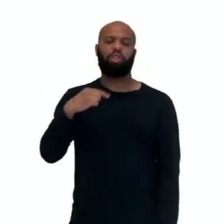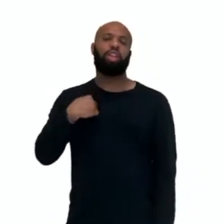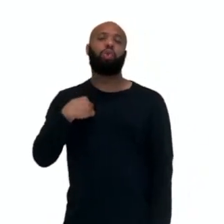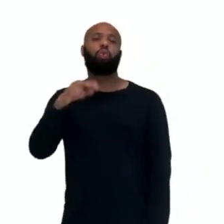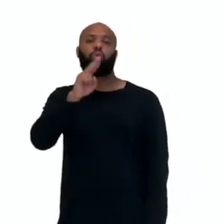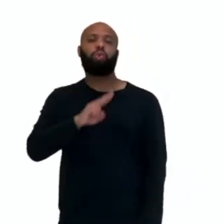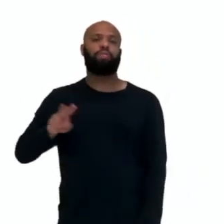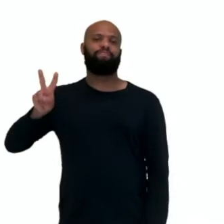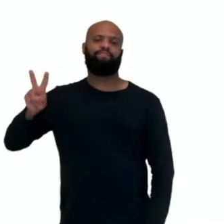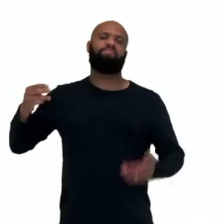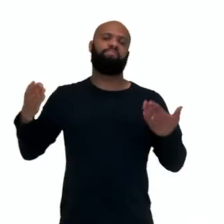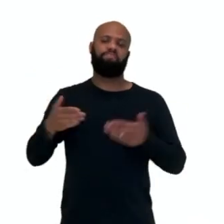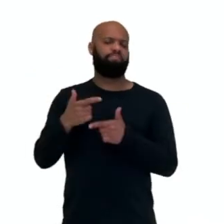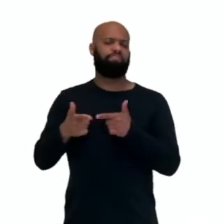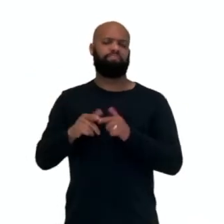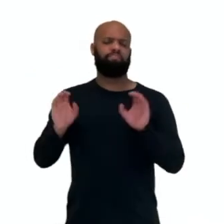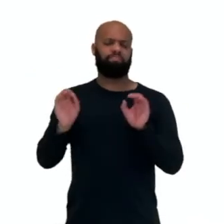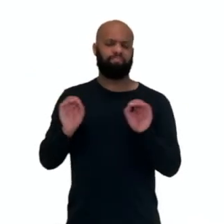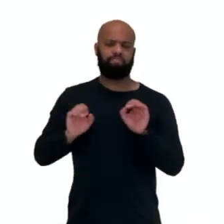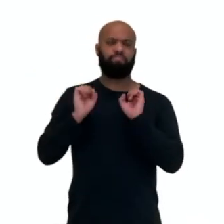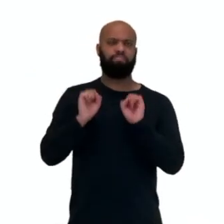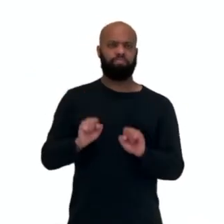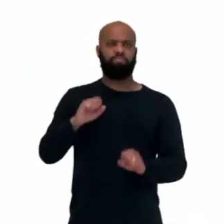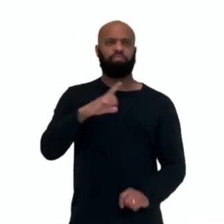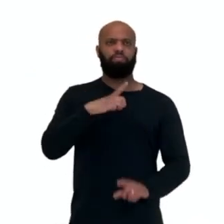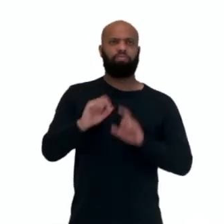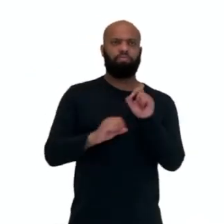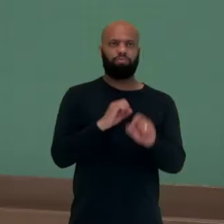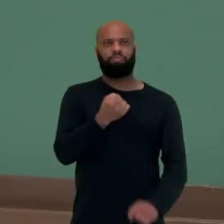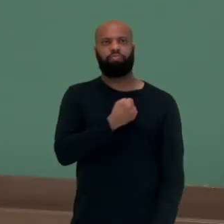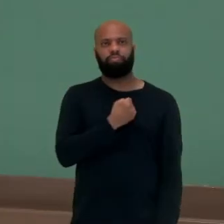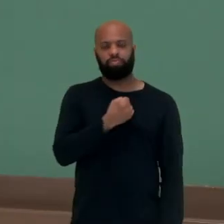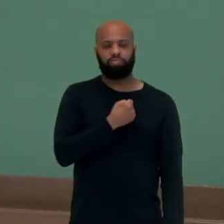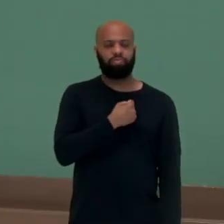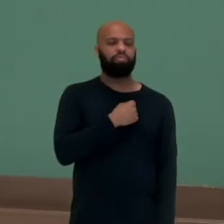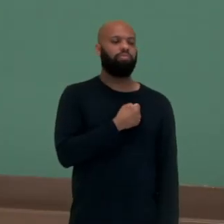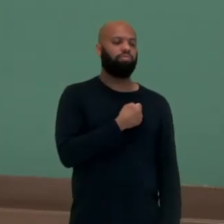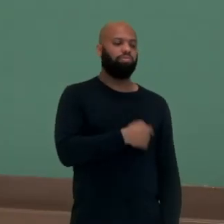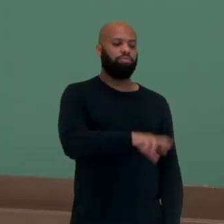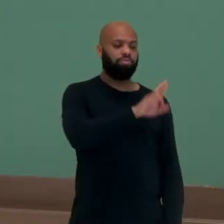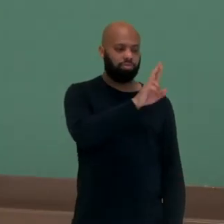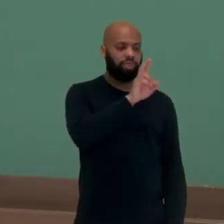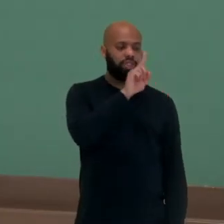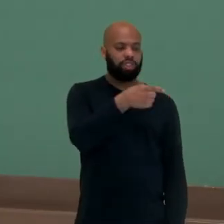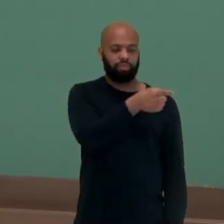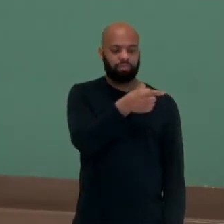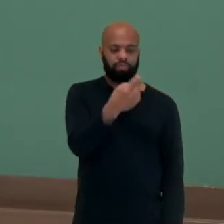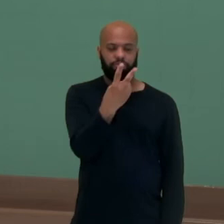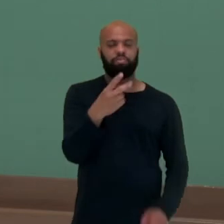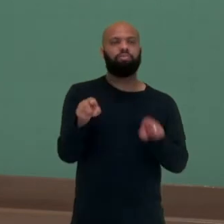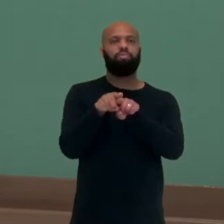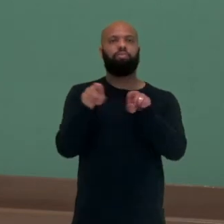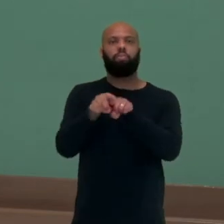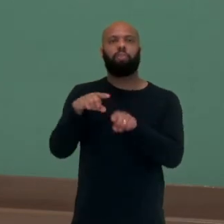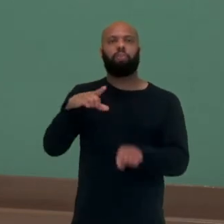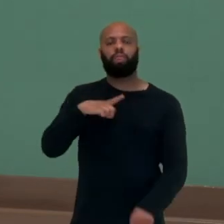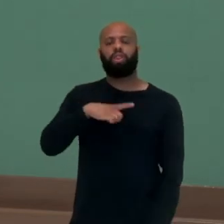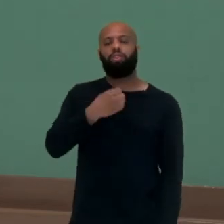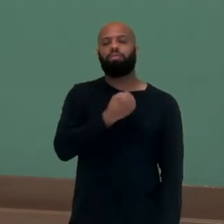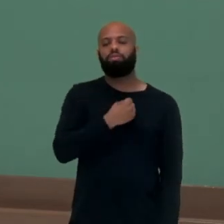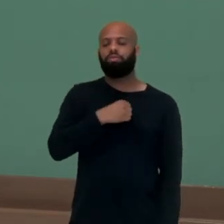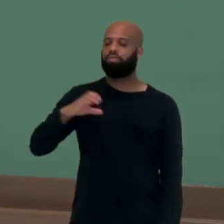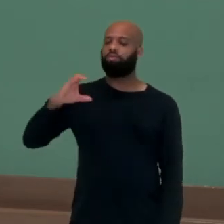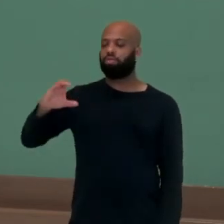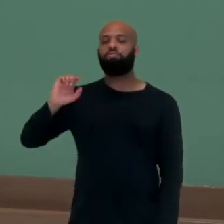problema nenhum. Que ele vai ter a parte real aqui valendo menos 2, e temos a parte